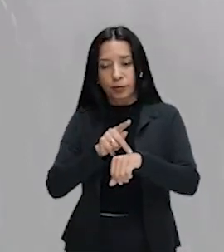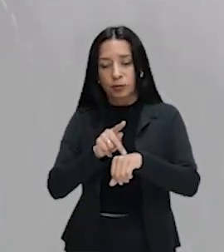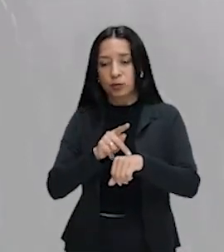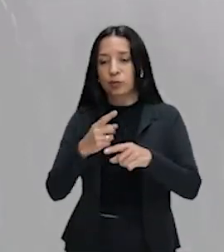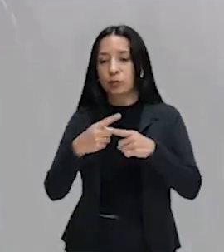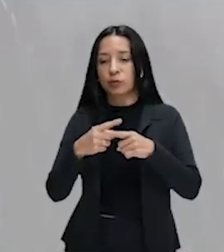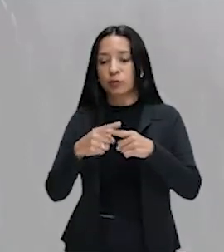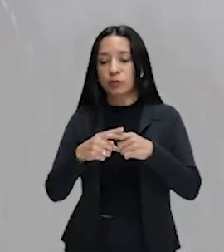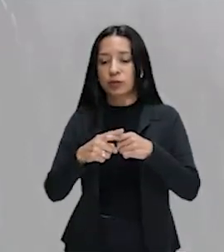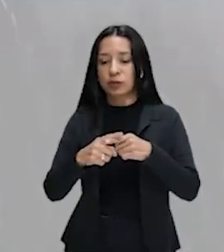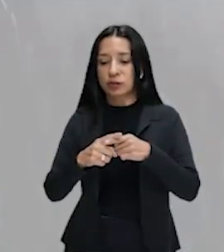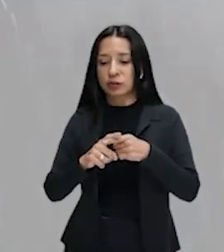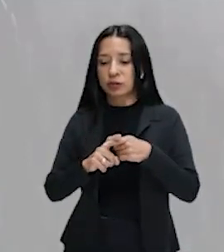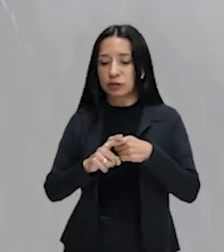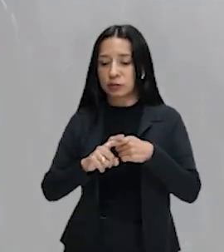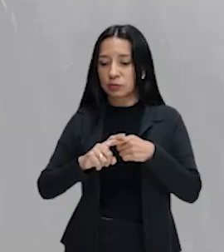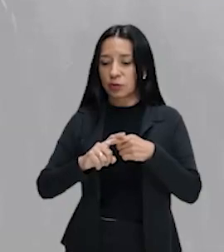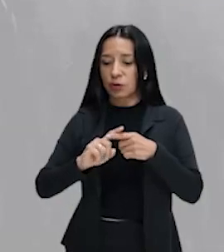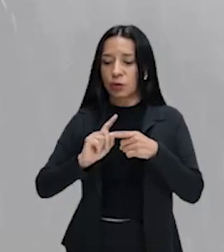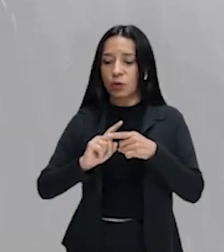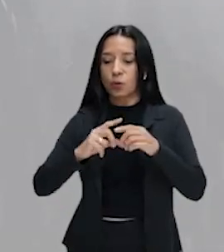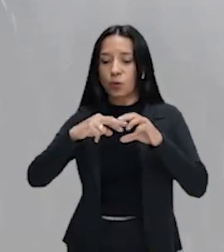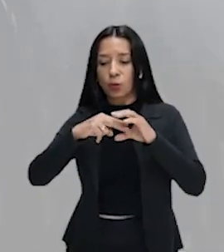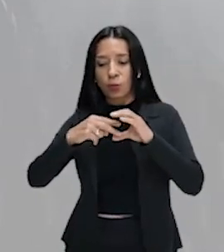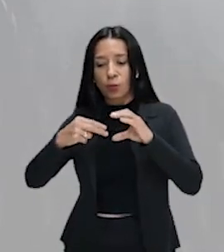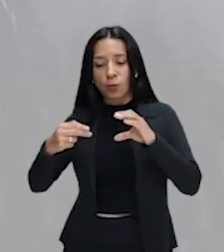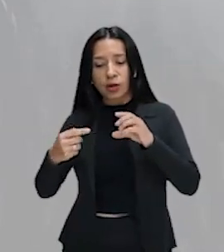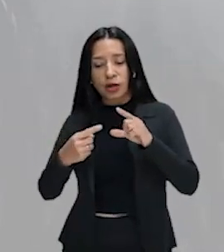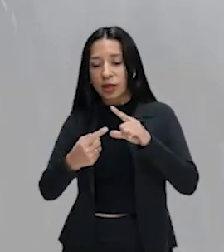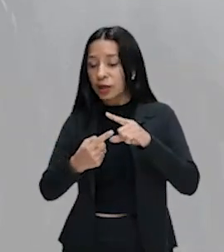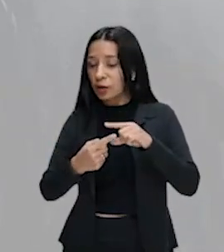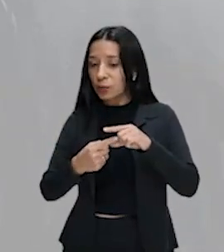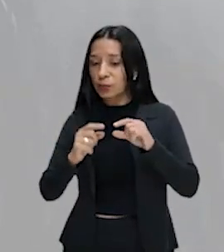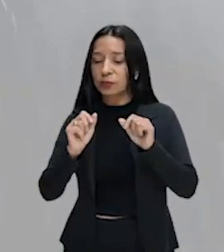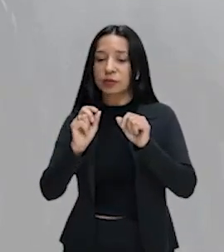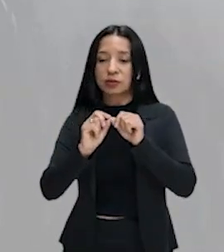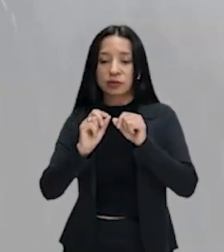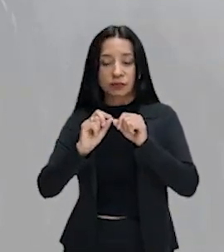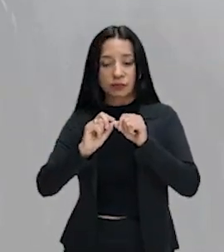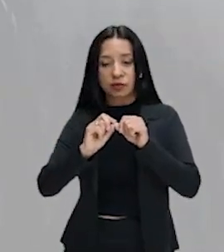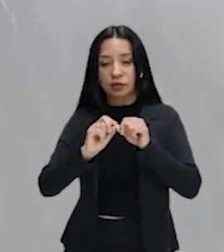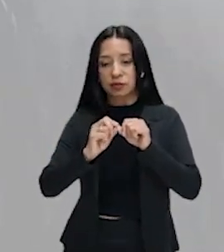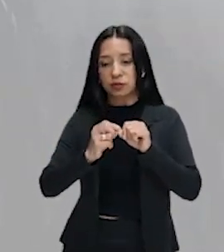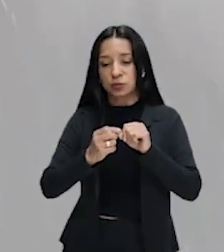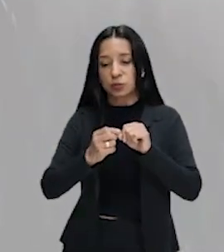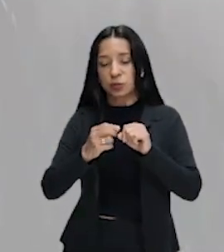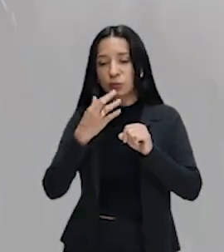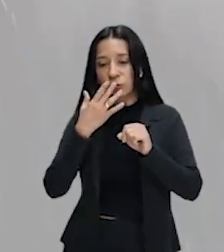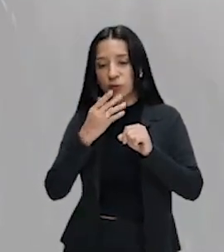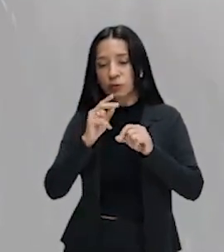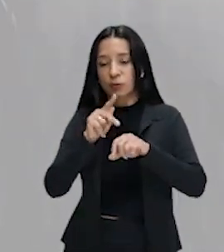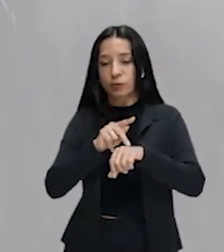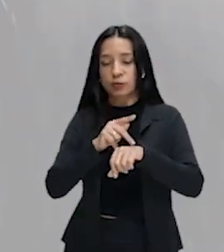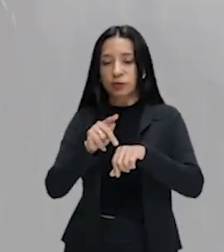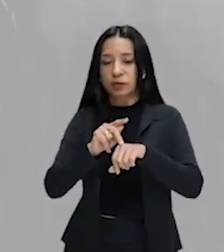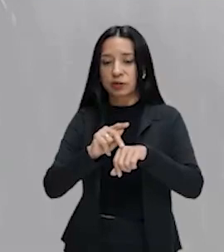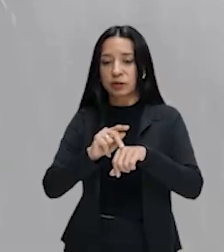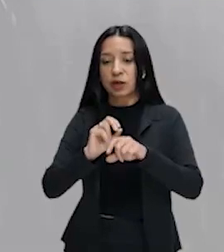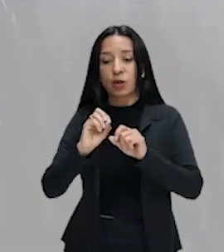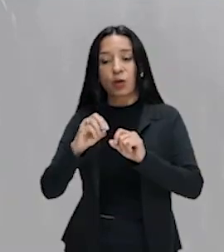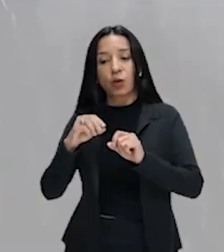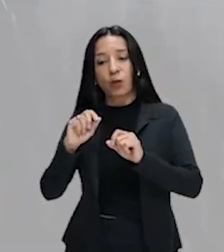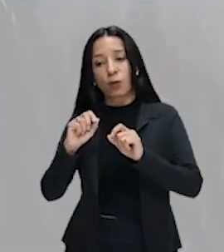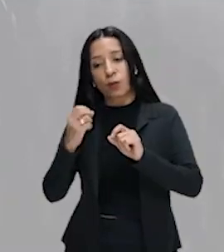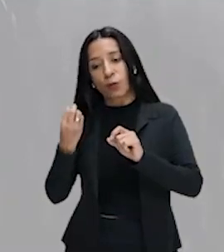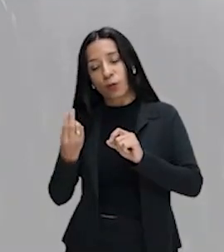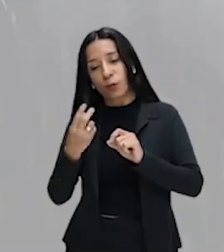ele tem o alelo que produz o pigmento preto. Segundo, porque ele tem um alelo que sinaliza a deposição